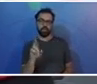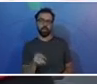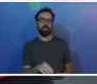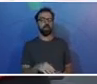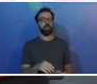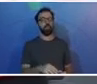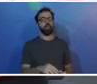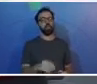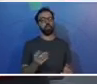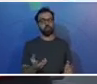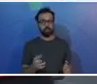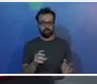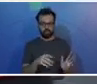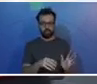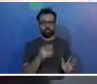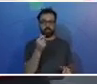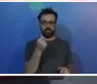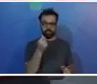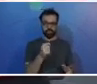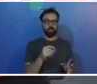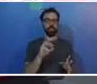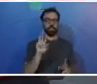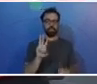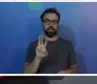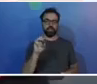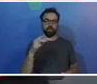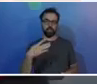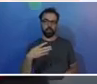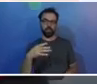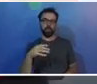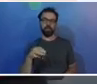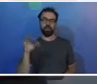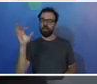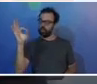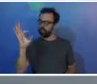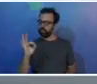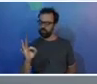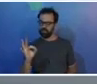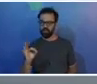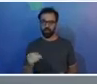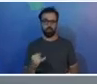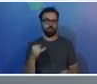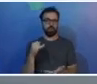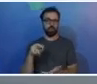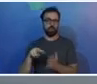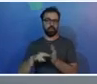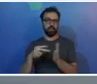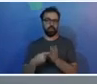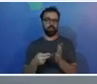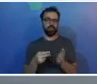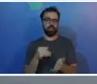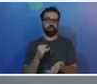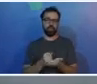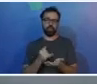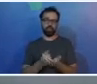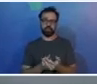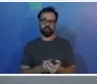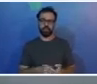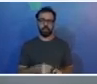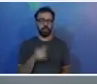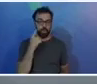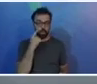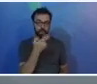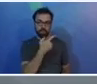34% é imposto, é o que vai para o governo fazer as melhorias. Professora, quanto vale isso?